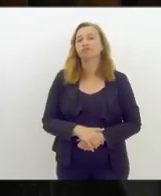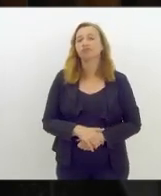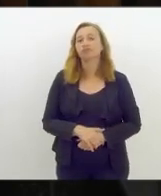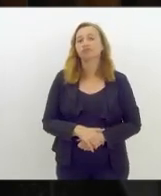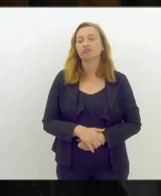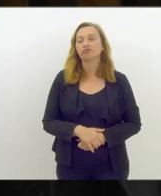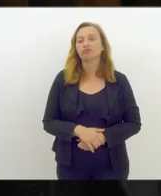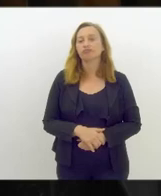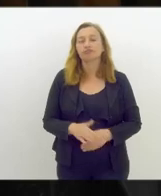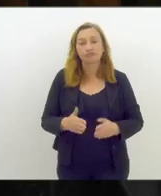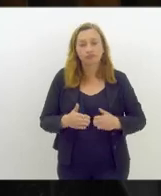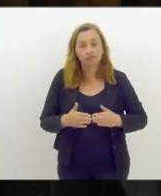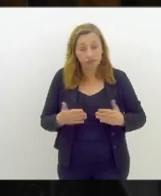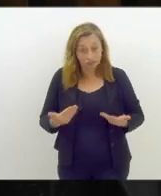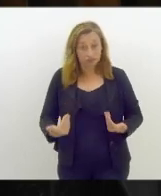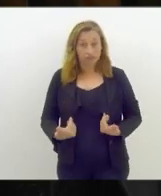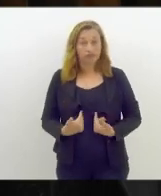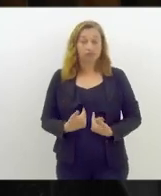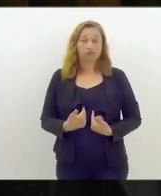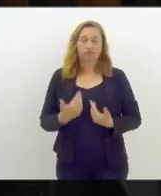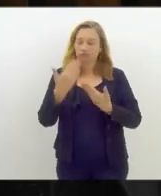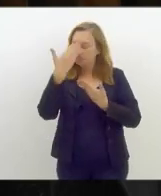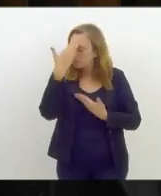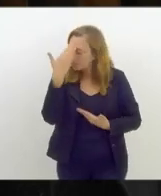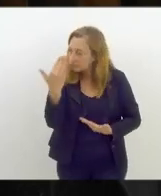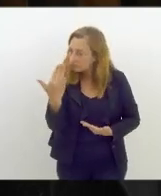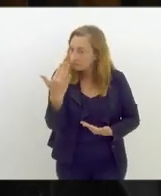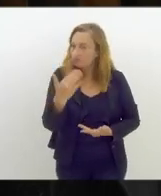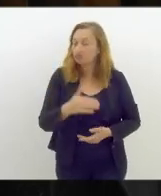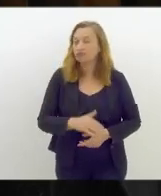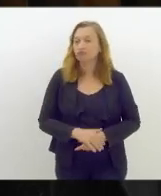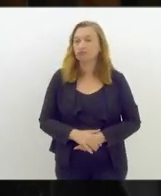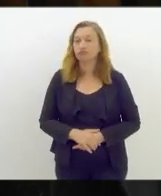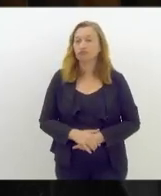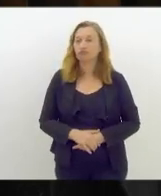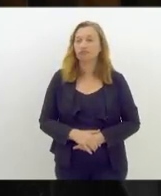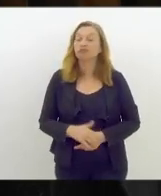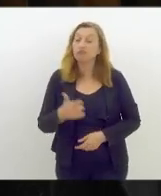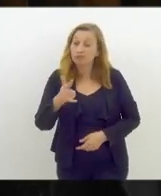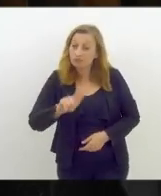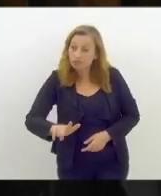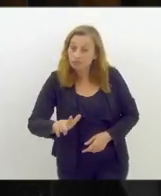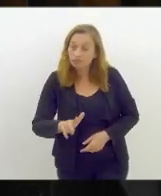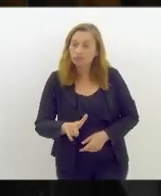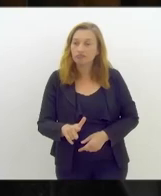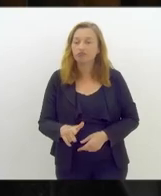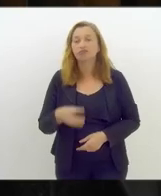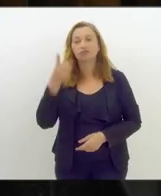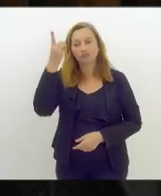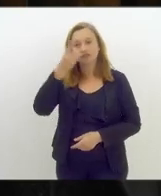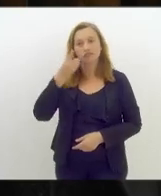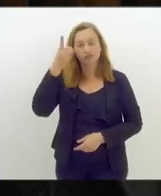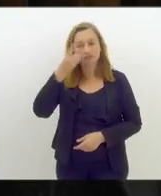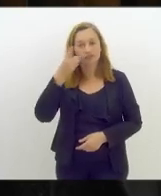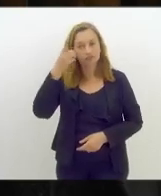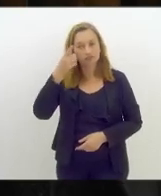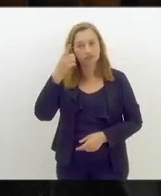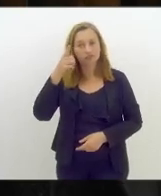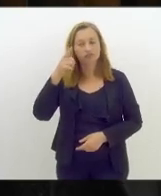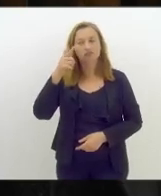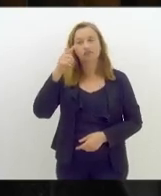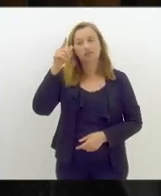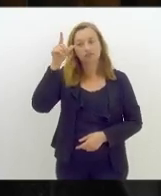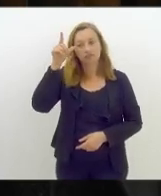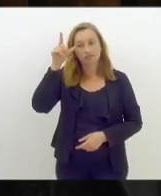me permito agradecer àqueles que, mais uma vez, deputada Lucinha, também dona